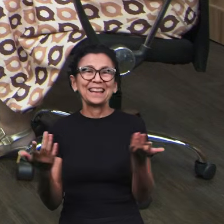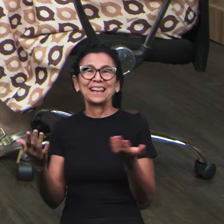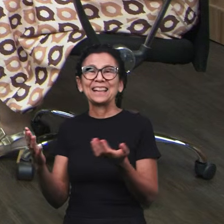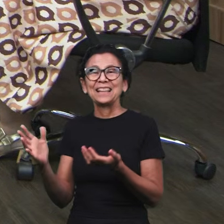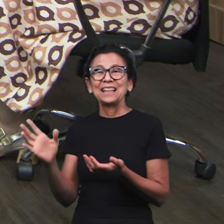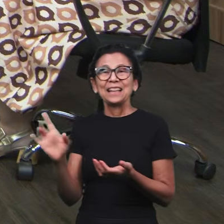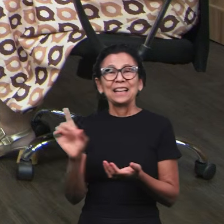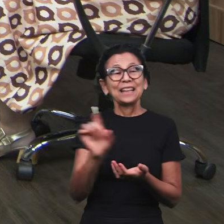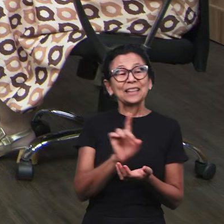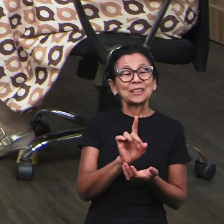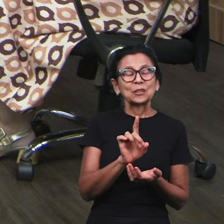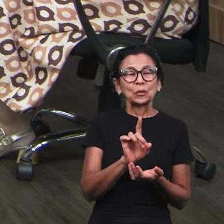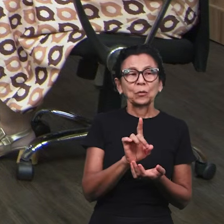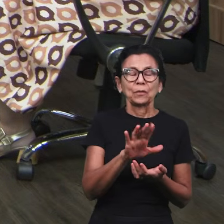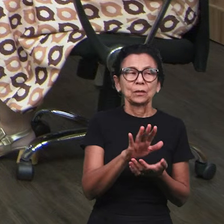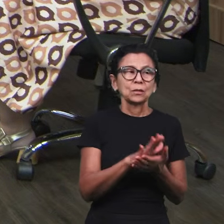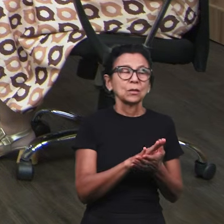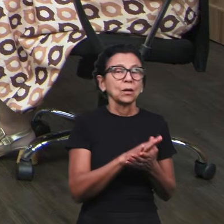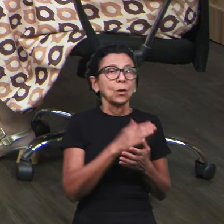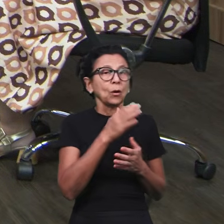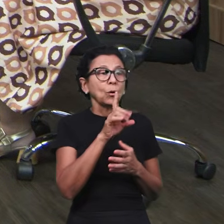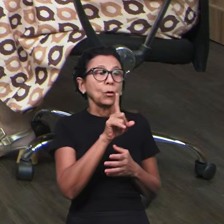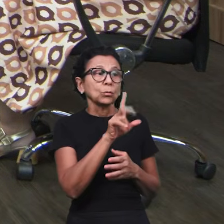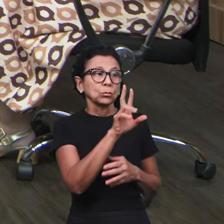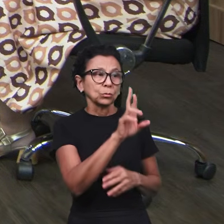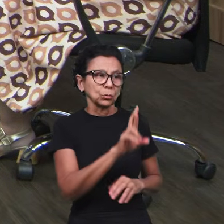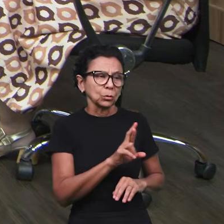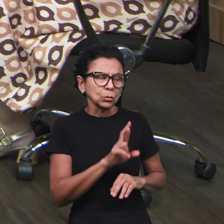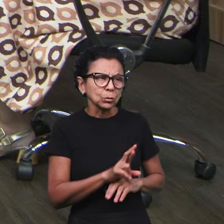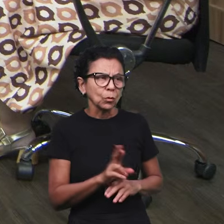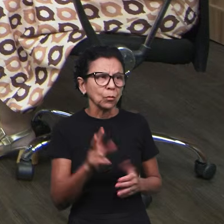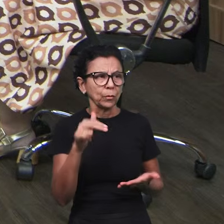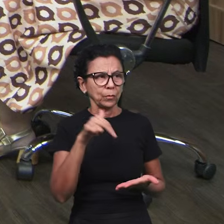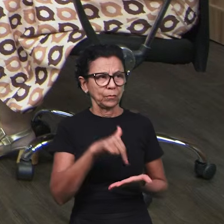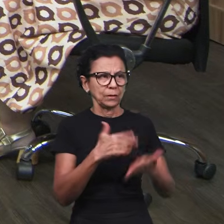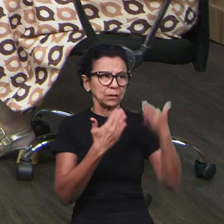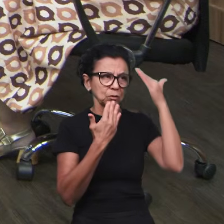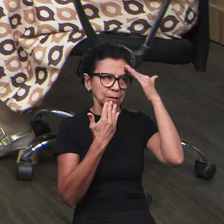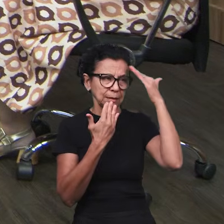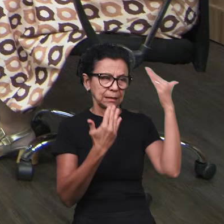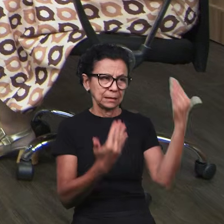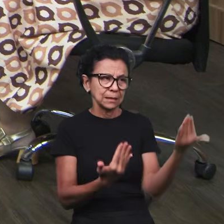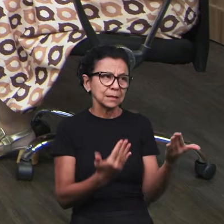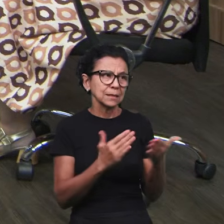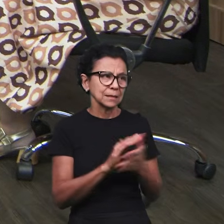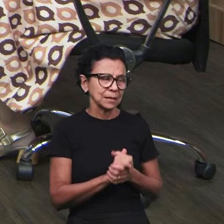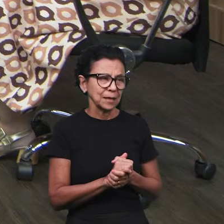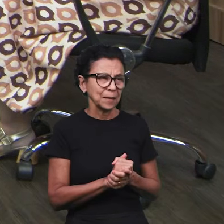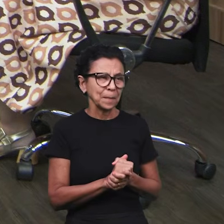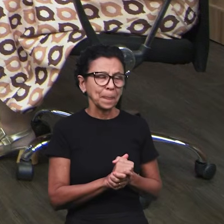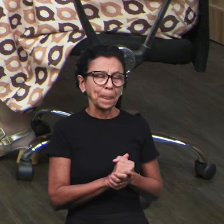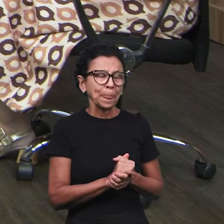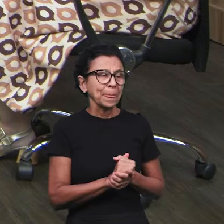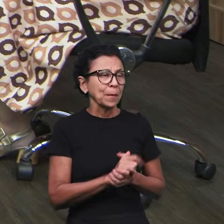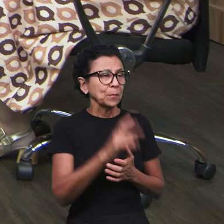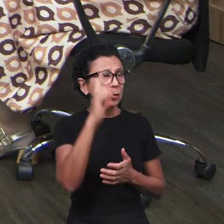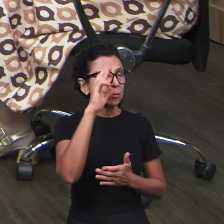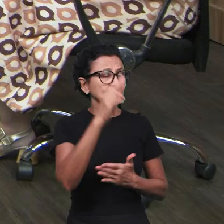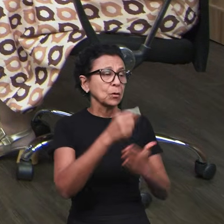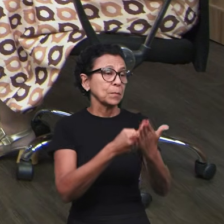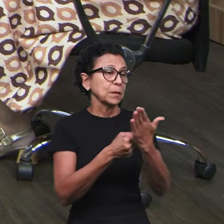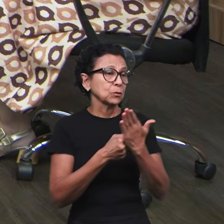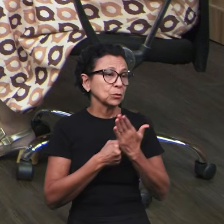consultório e falou assim, doutor, eu vim te agradecer o que o senhor fez por mim, eu